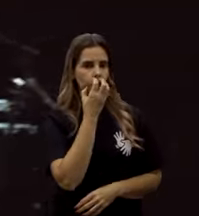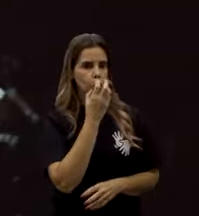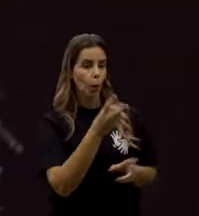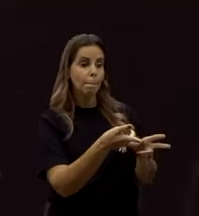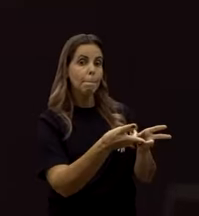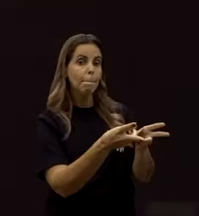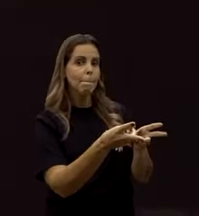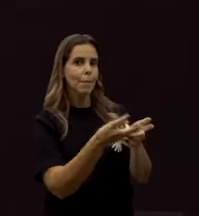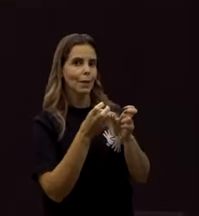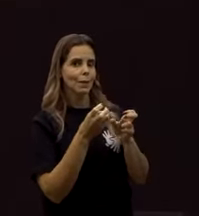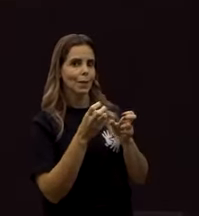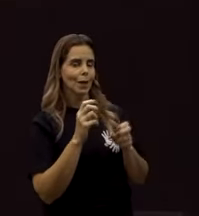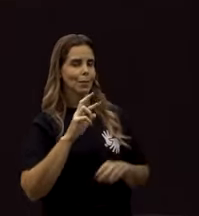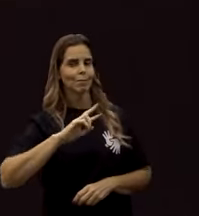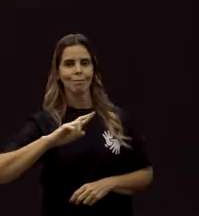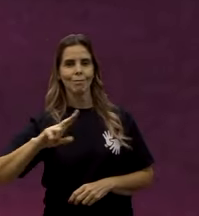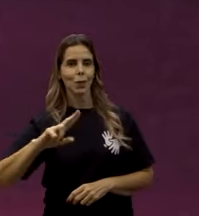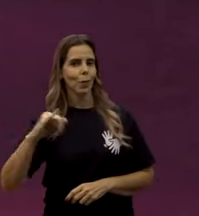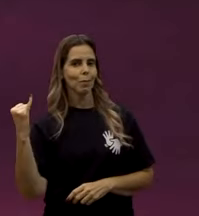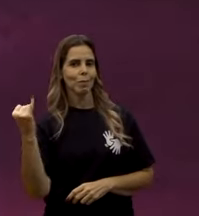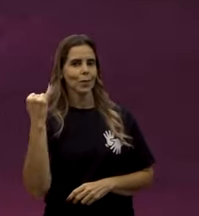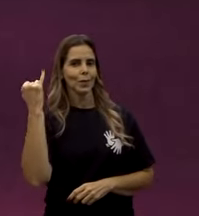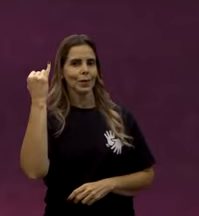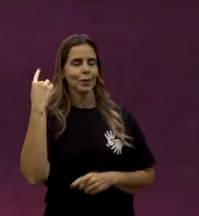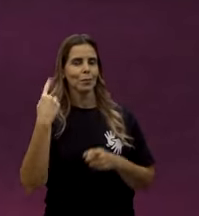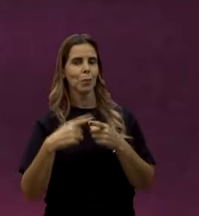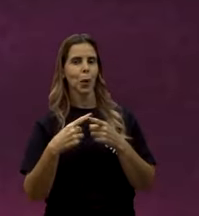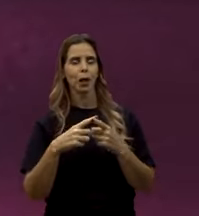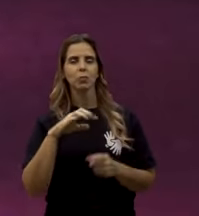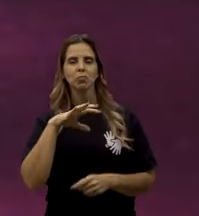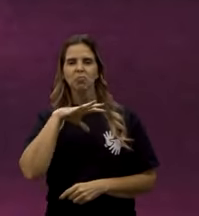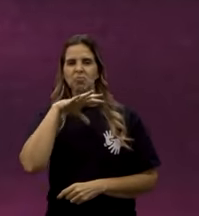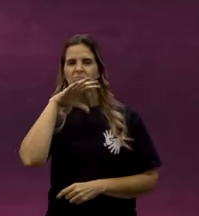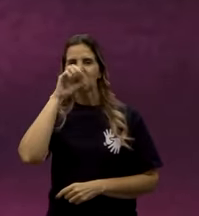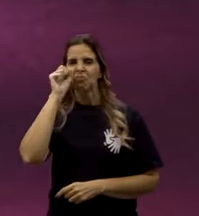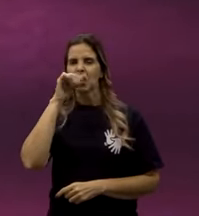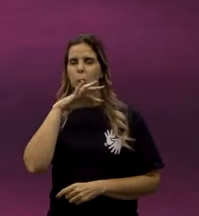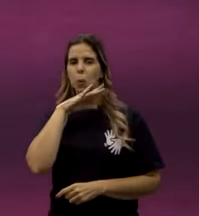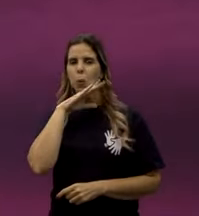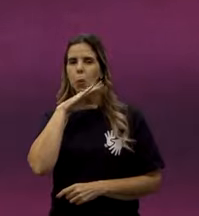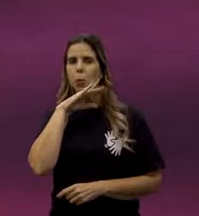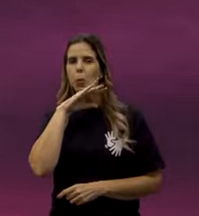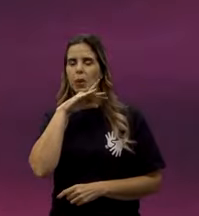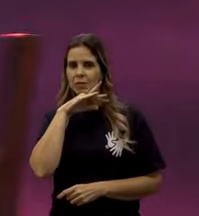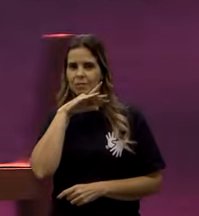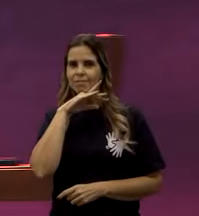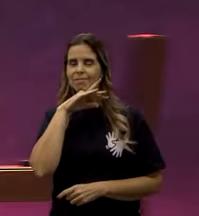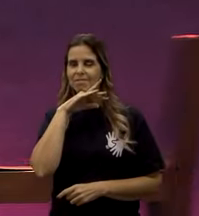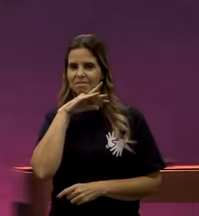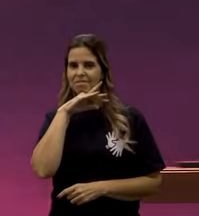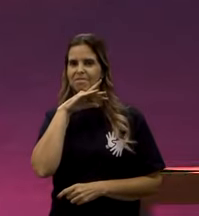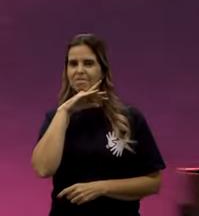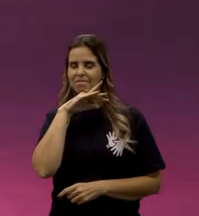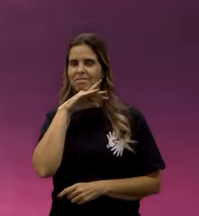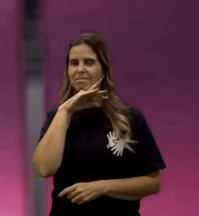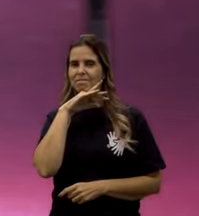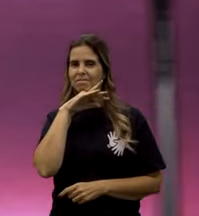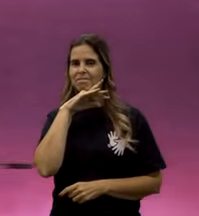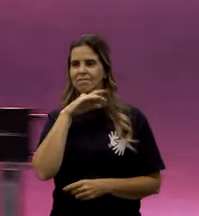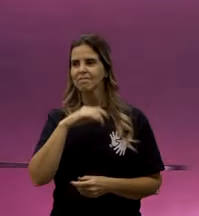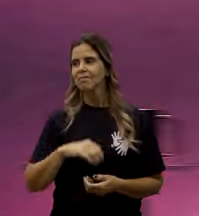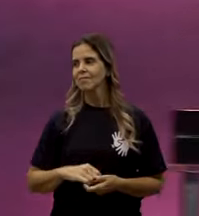eu vou repetir bota a frase aqui D você botar essa frase aqui não ela é maravilhosa para mandar pros outros